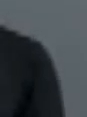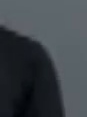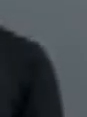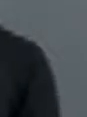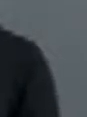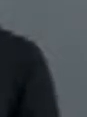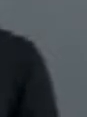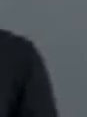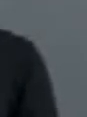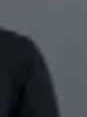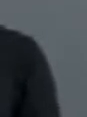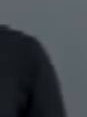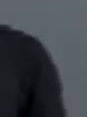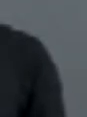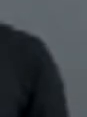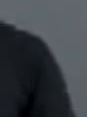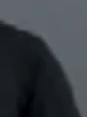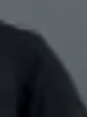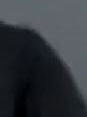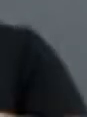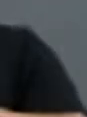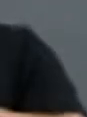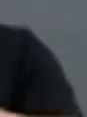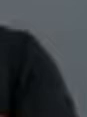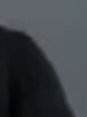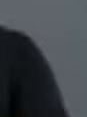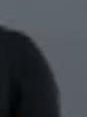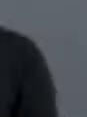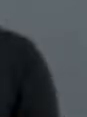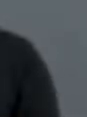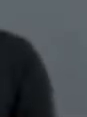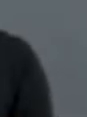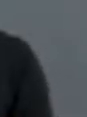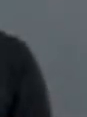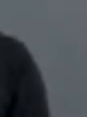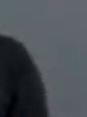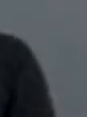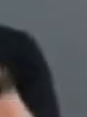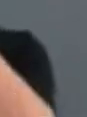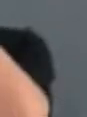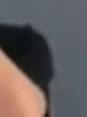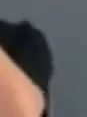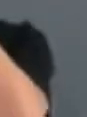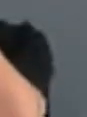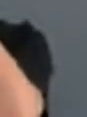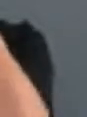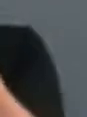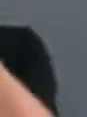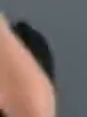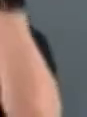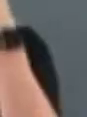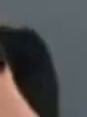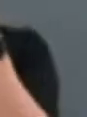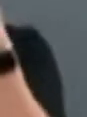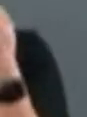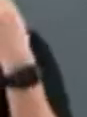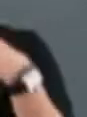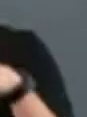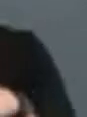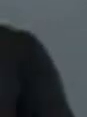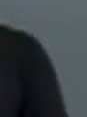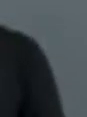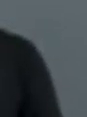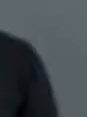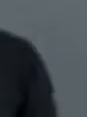Quando um dos seus disse que bastava um jipe, um